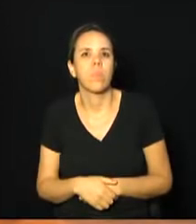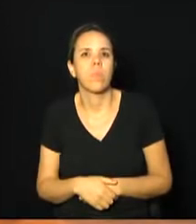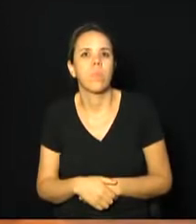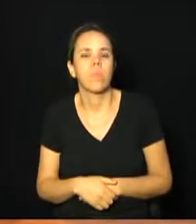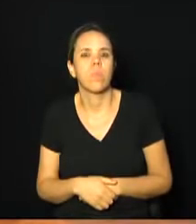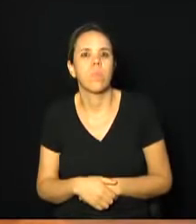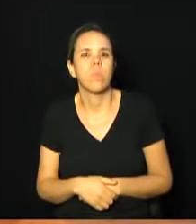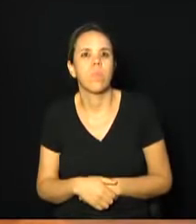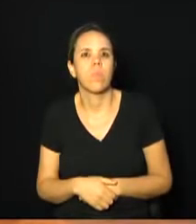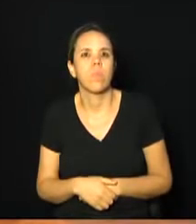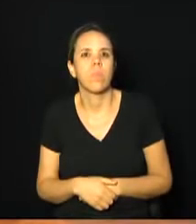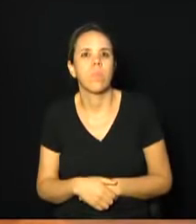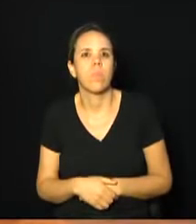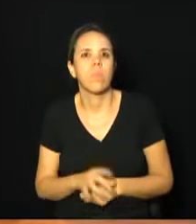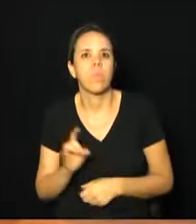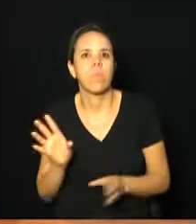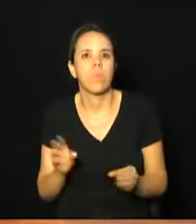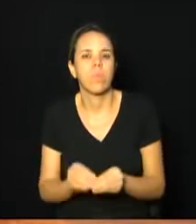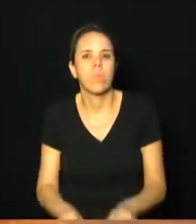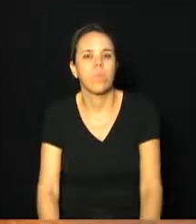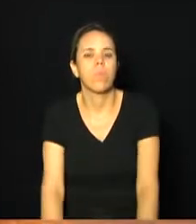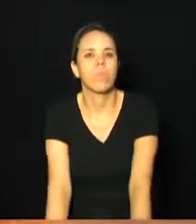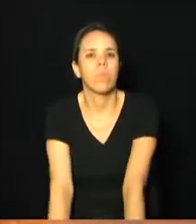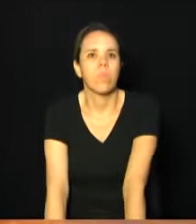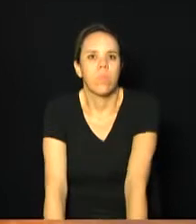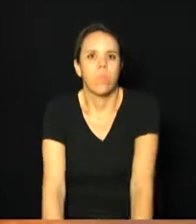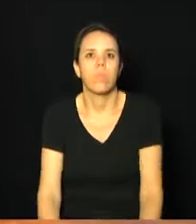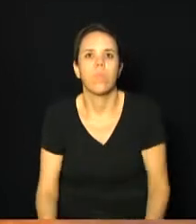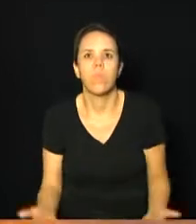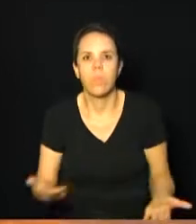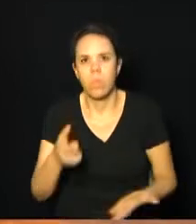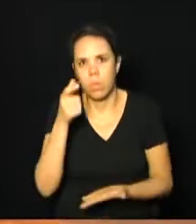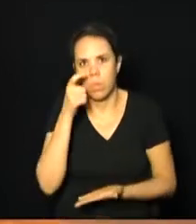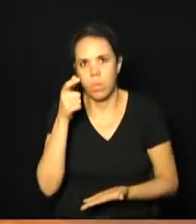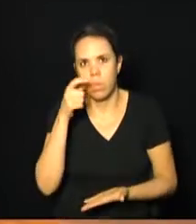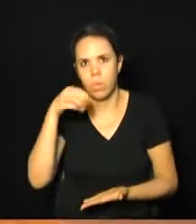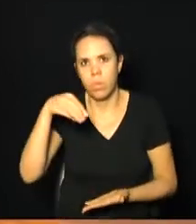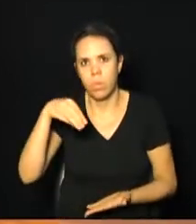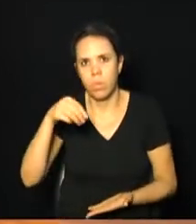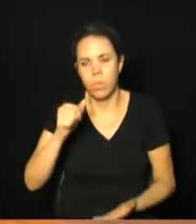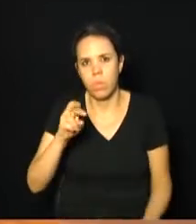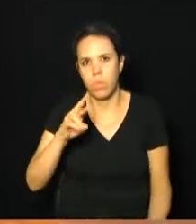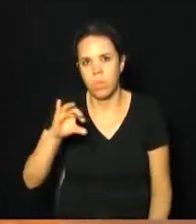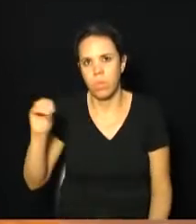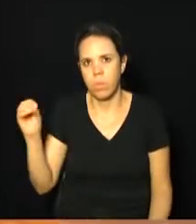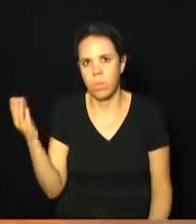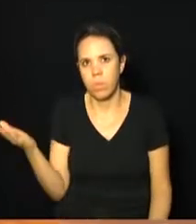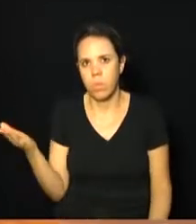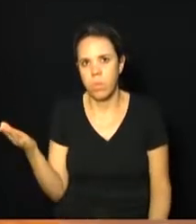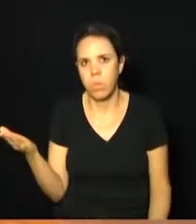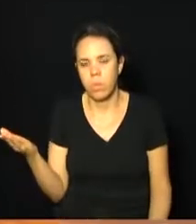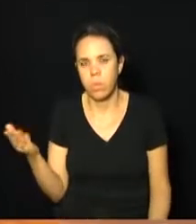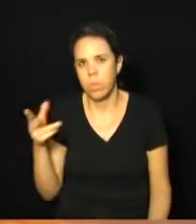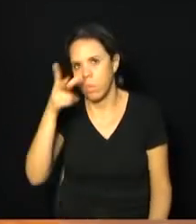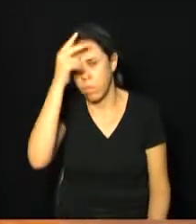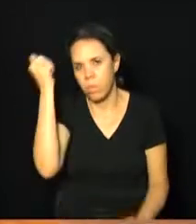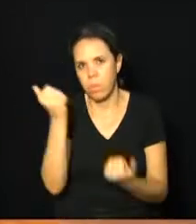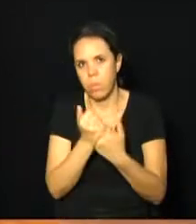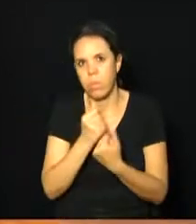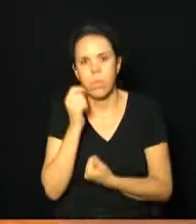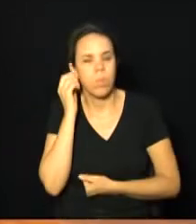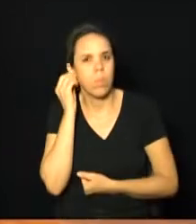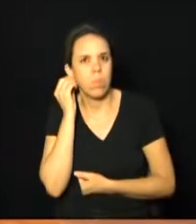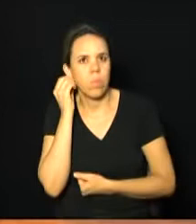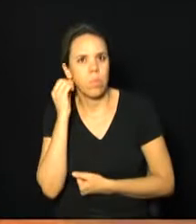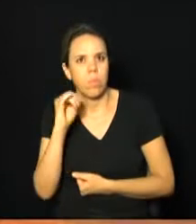Isso, Juliano? Só. Então, agora vamos ouvir o Maurício Augusto Lopes, que é subprefeito